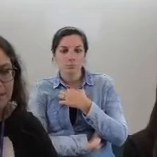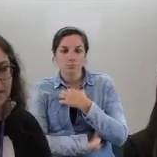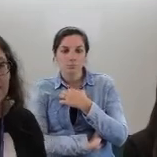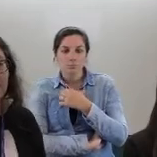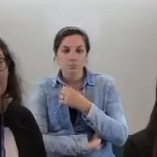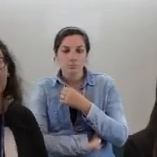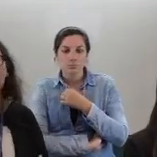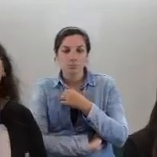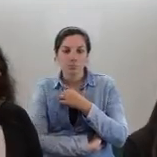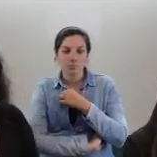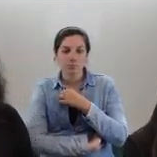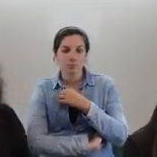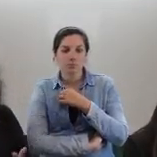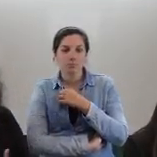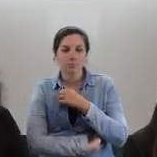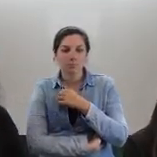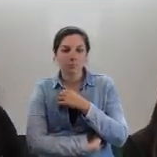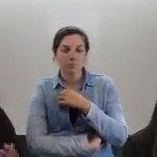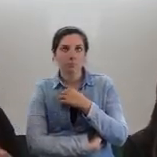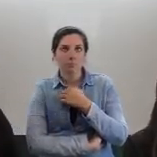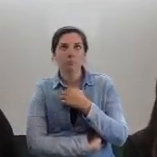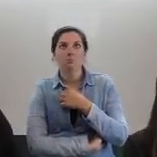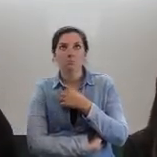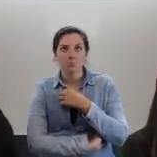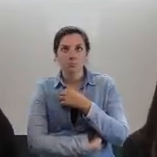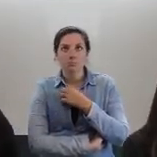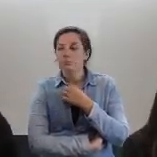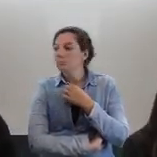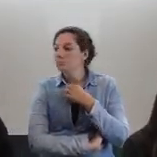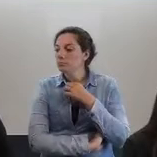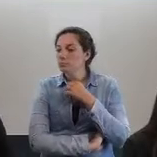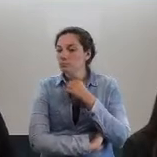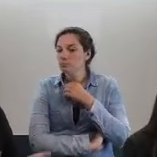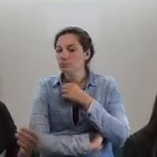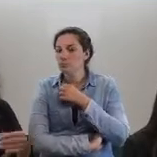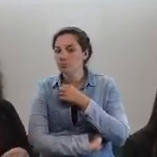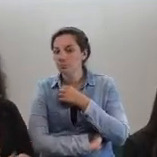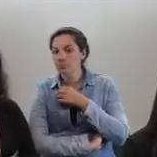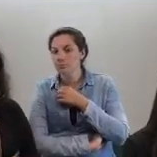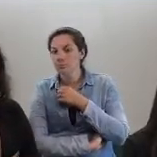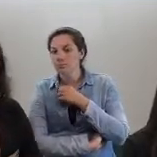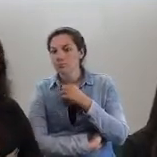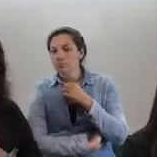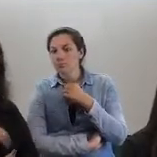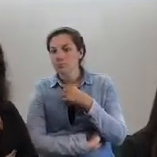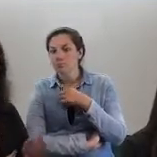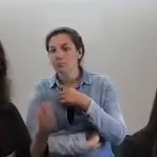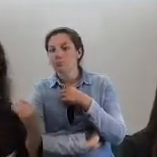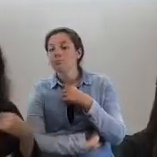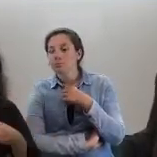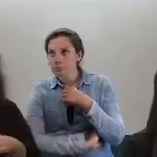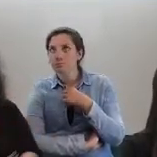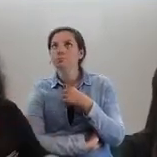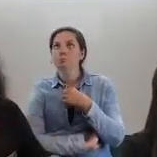a ABNT, ela é a Associação Brasileira de Normas Técnicas. Então, além dos trabalhos acadêmicos, ela